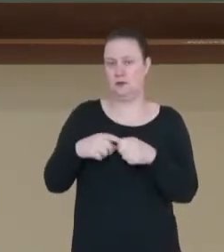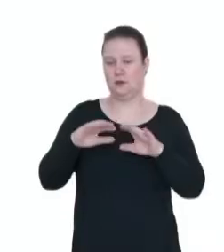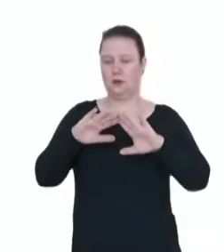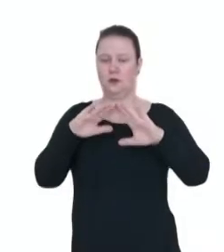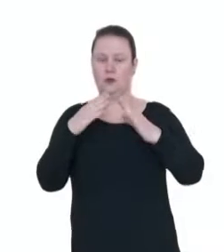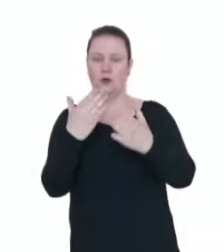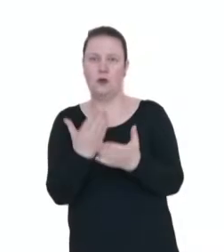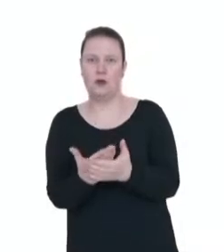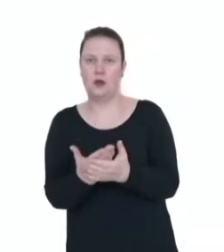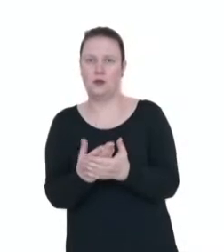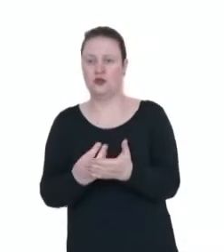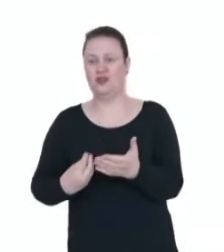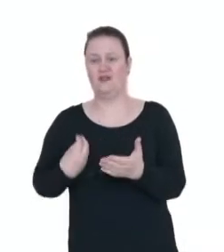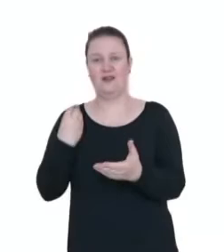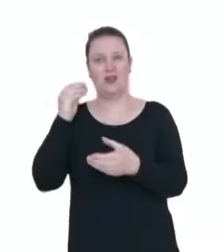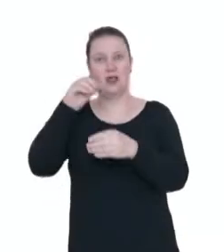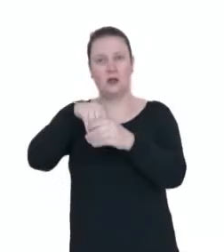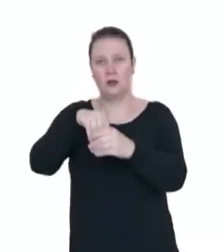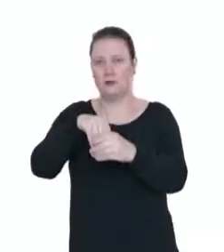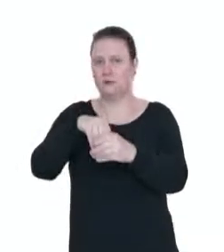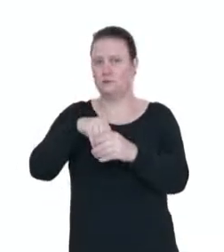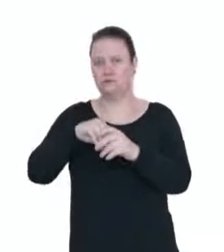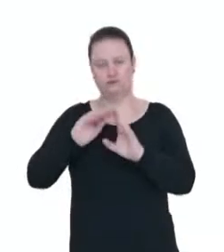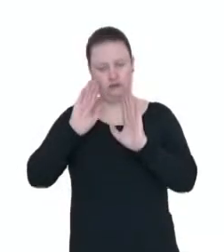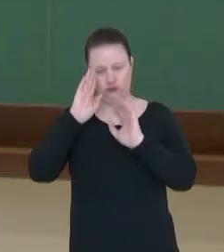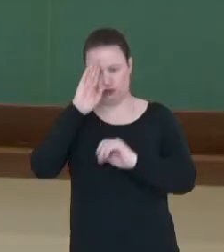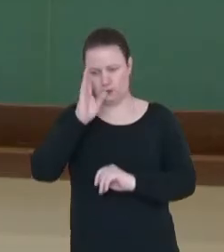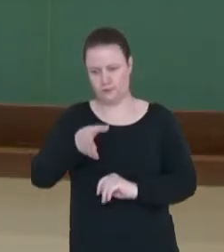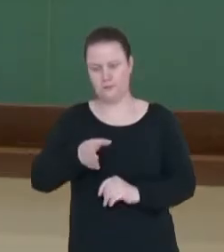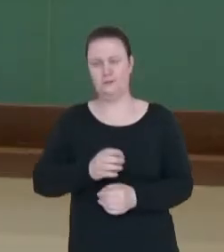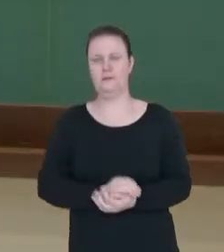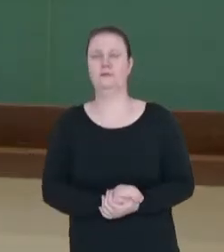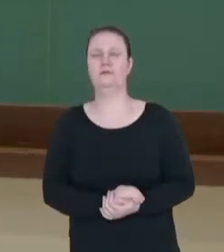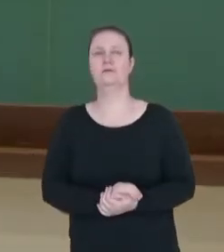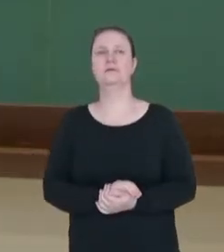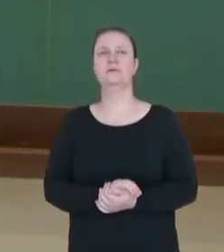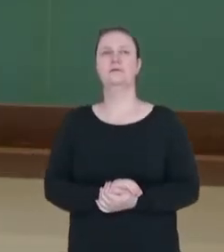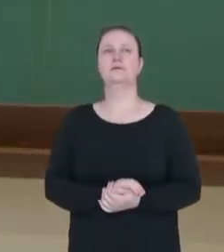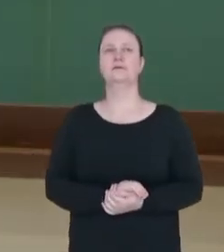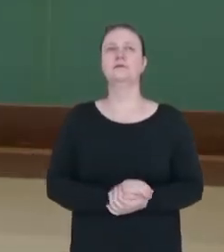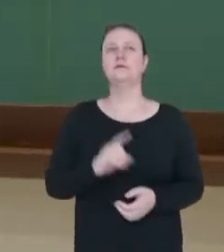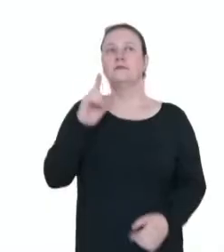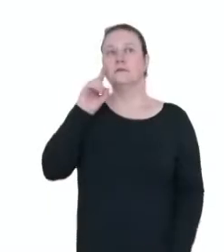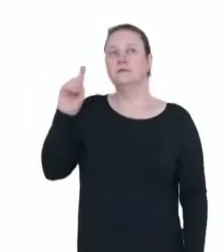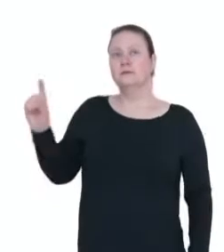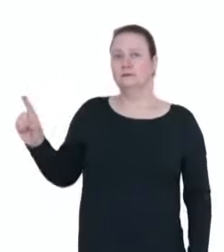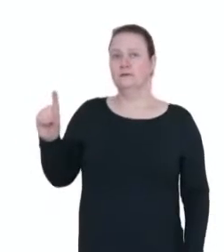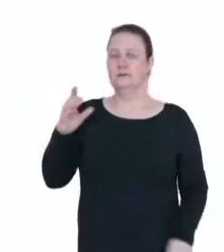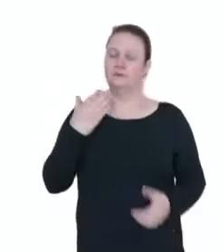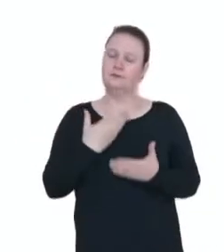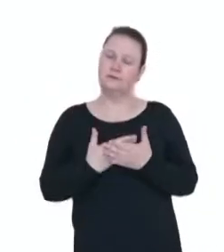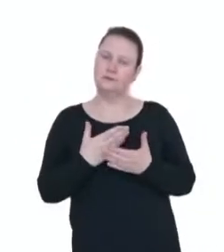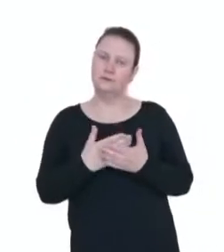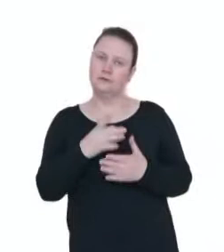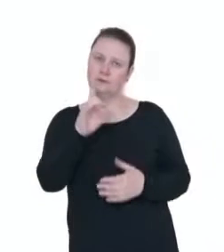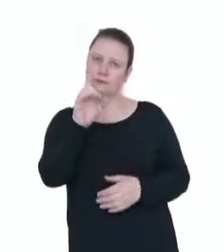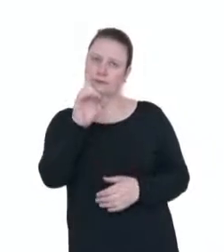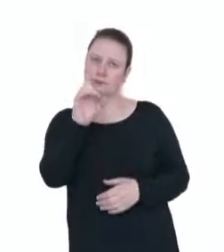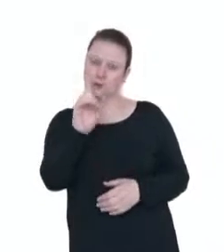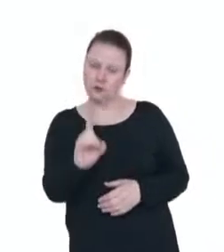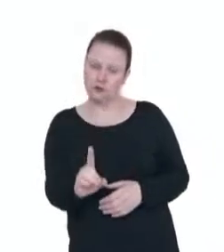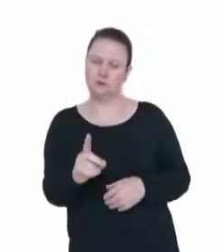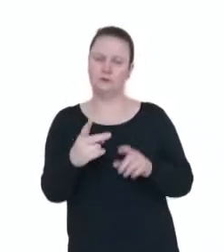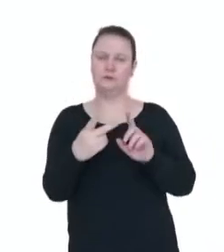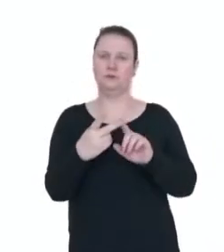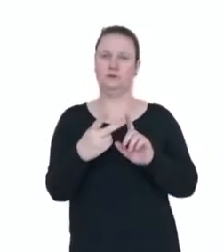colégio interno em Campo Grande. Seguimos com a leitura. Cursou Direito, em seguida viajou para